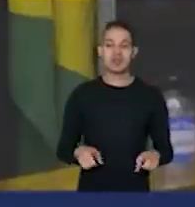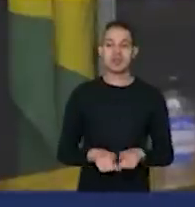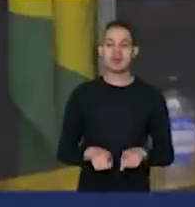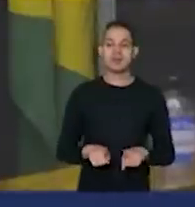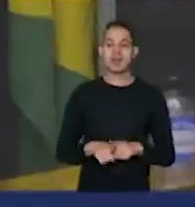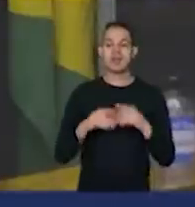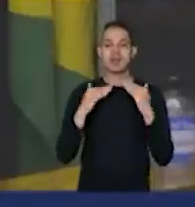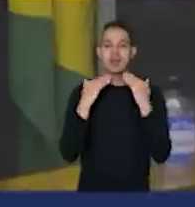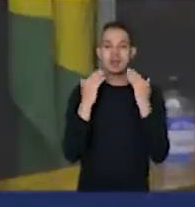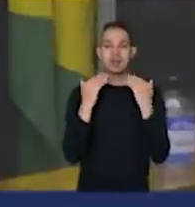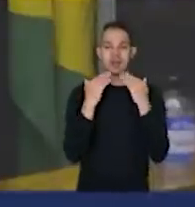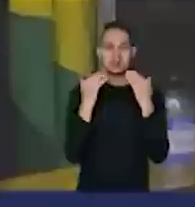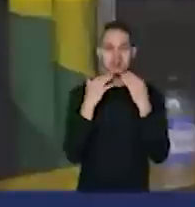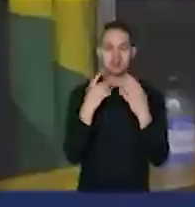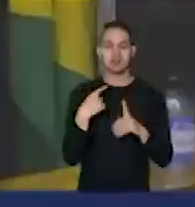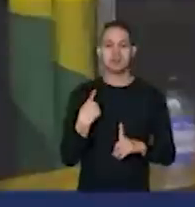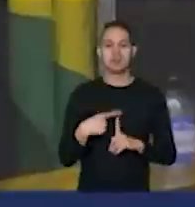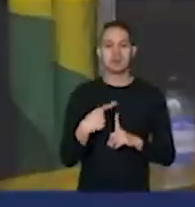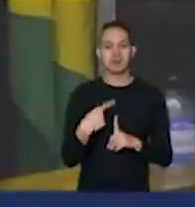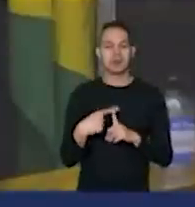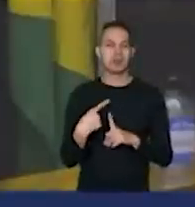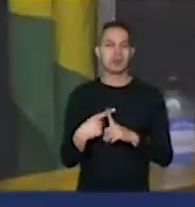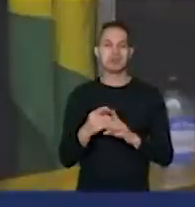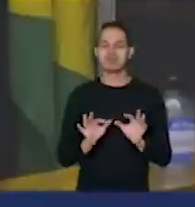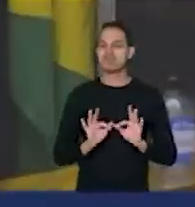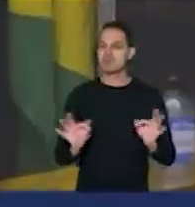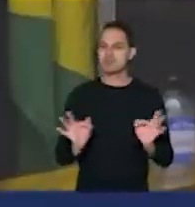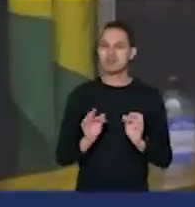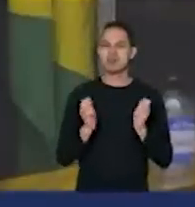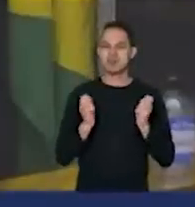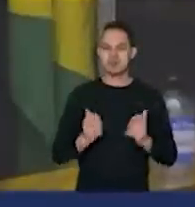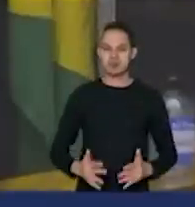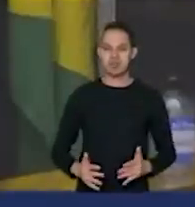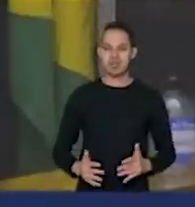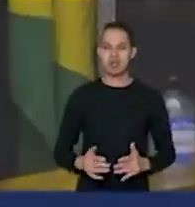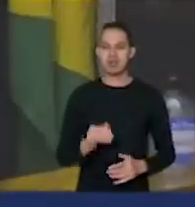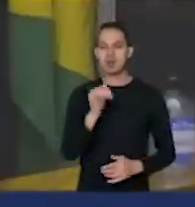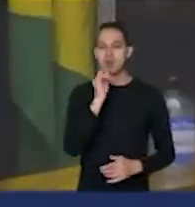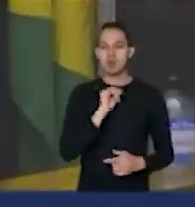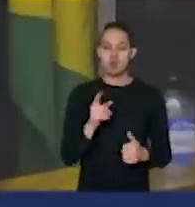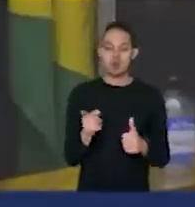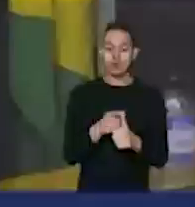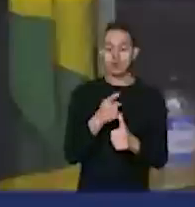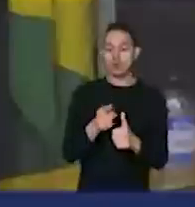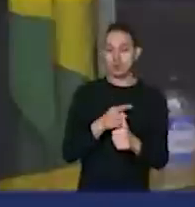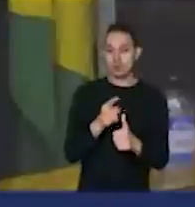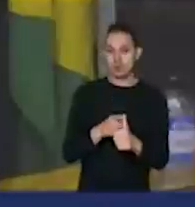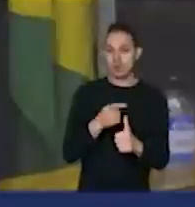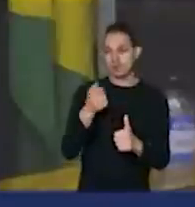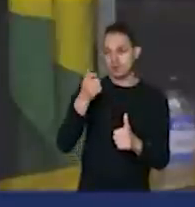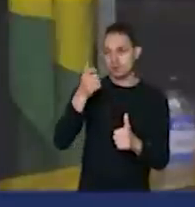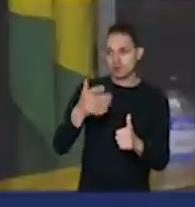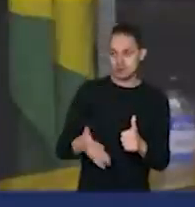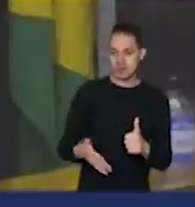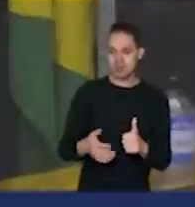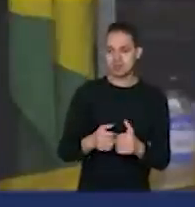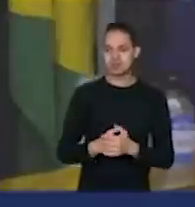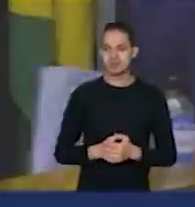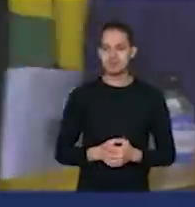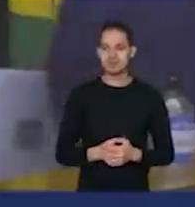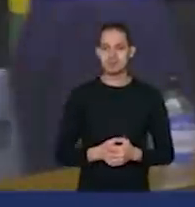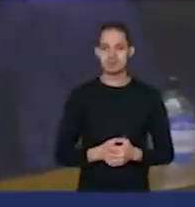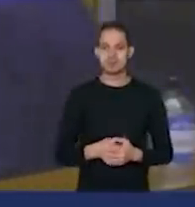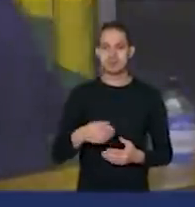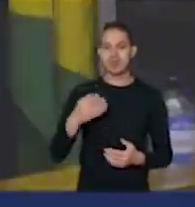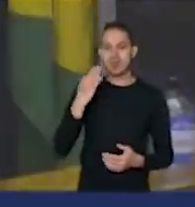absolutamente nada por uma razão muito simples. E eu trouxe uma das razões para este plenário, senhor presidente, dentro dessa sacola